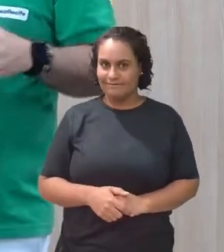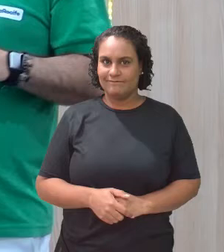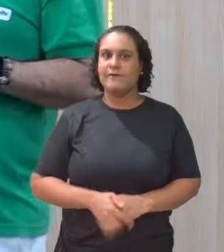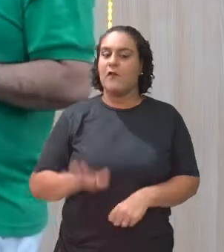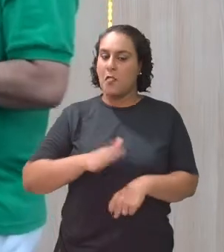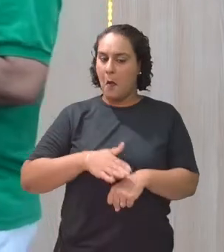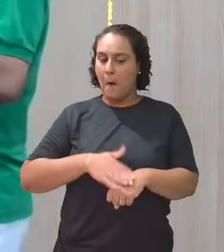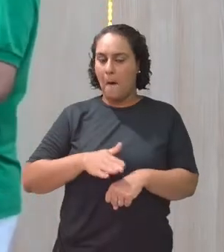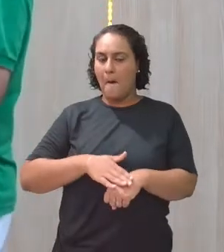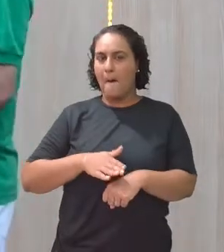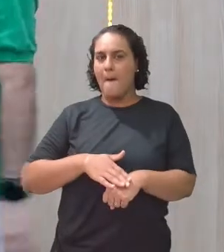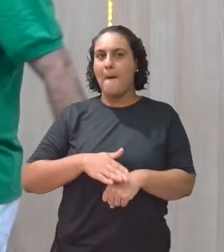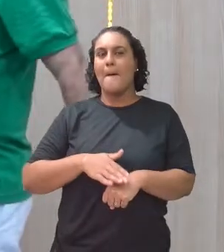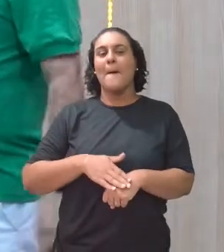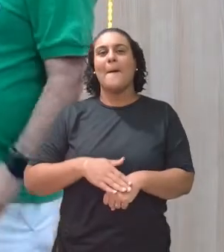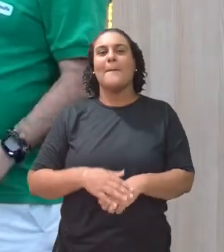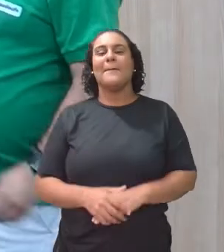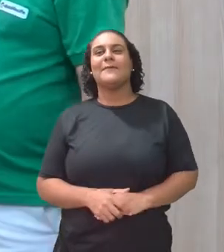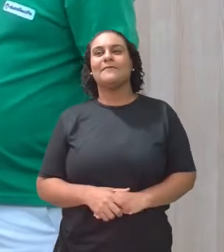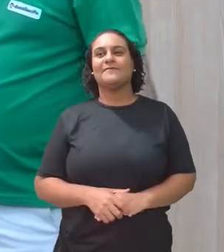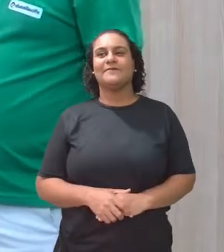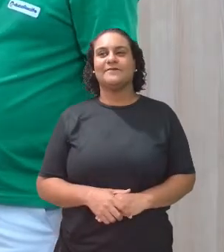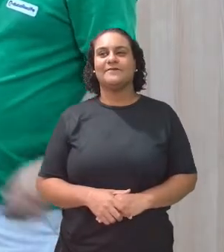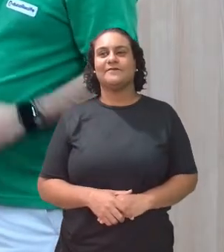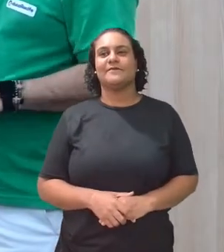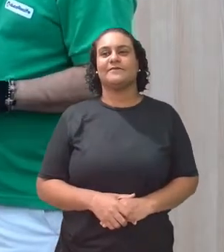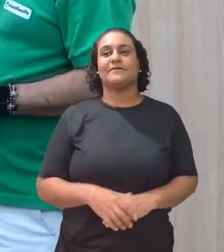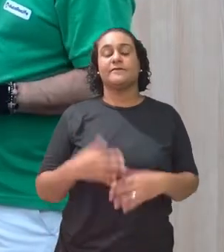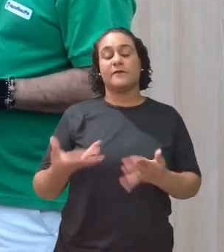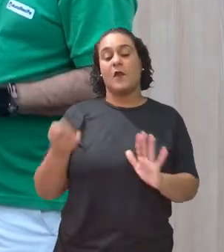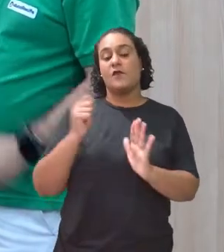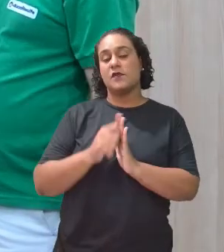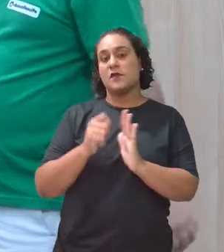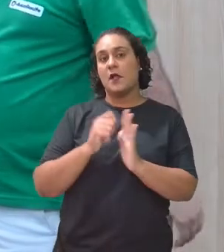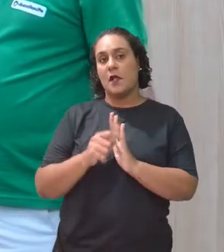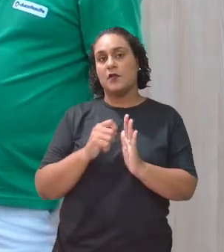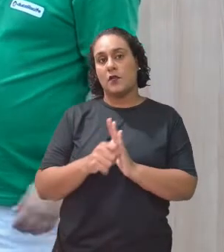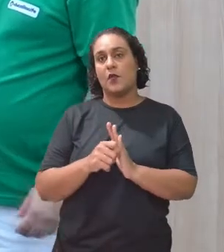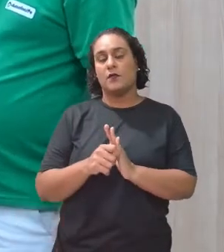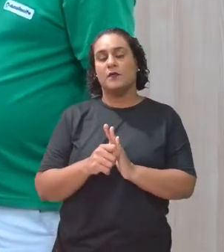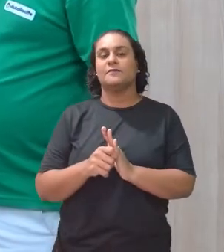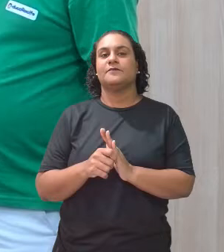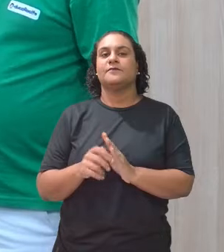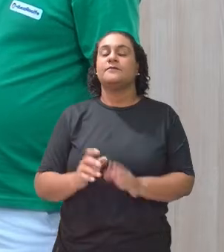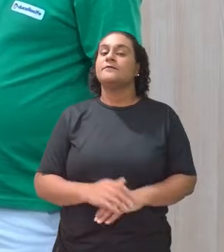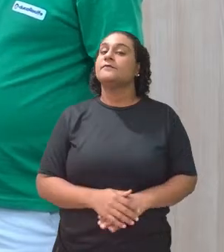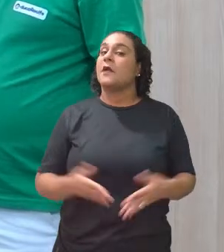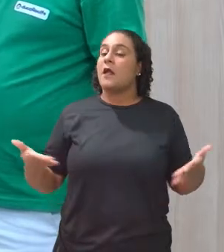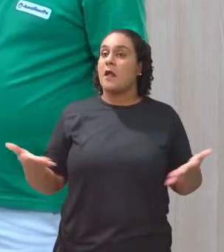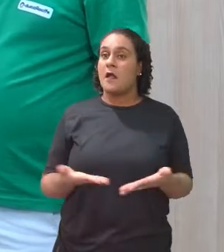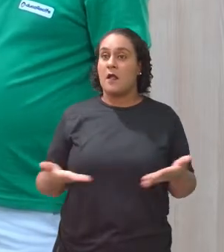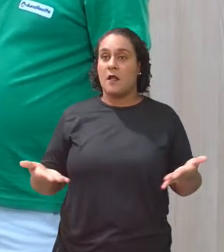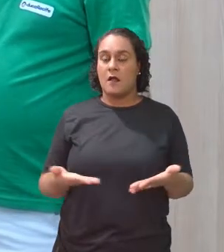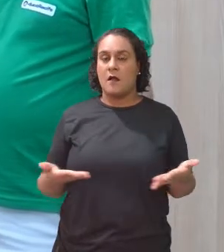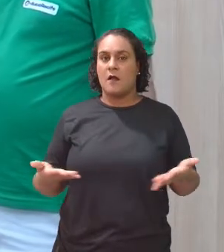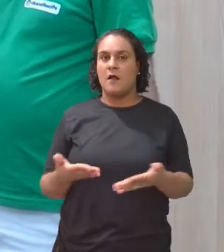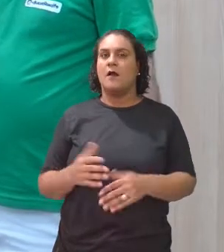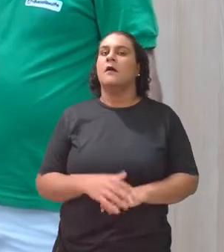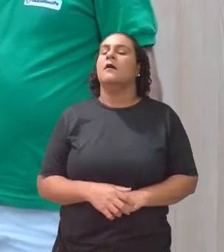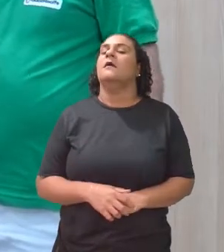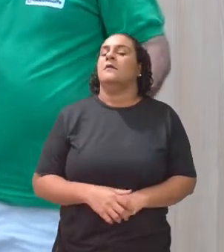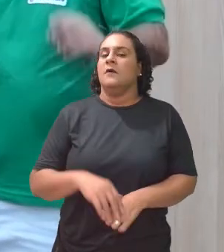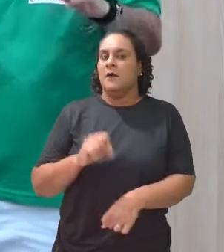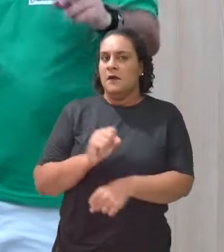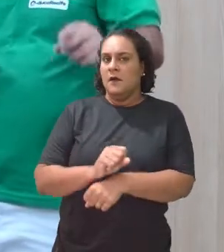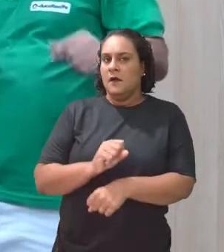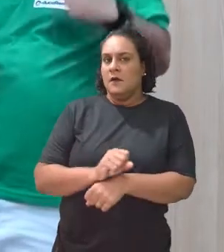né? Então, você anota isso na primeira coluna. Agora, dá um tempinho aí,